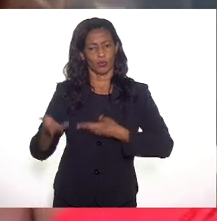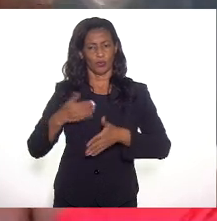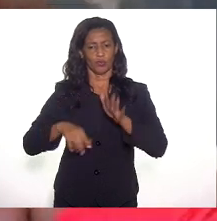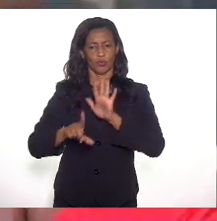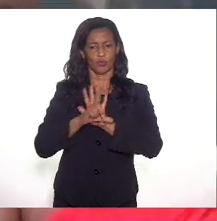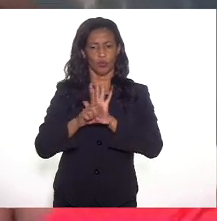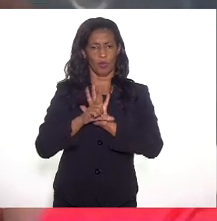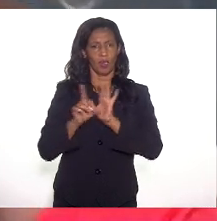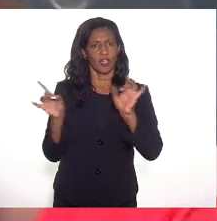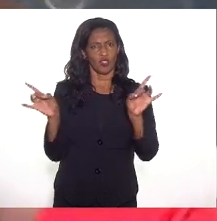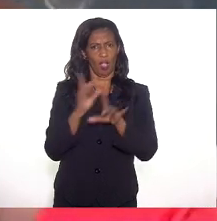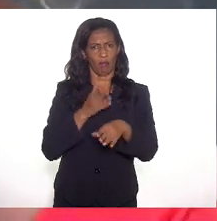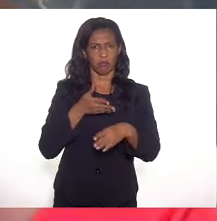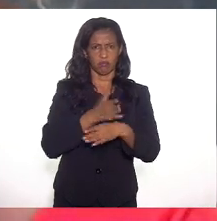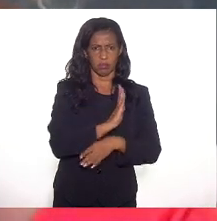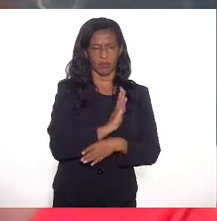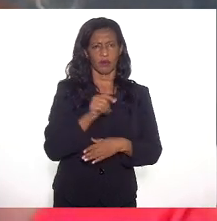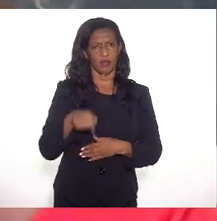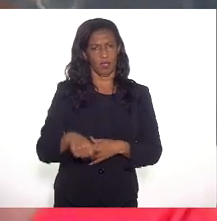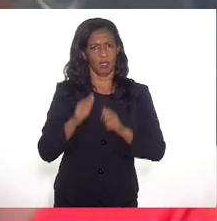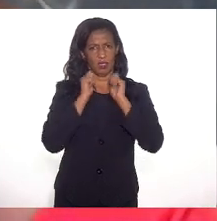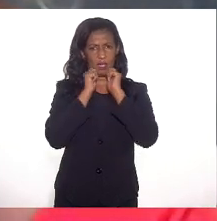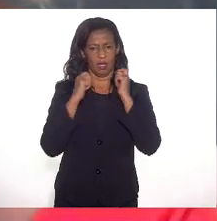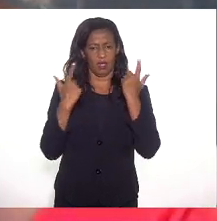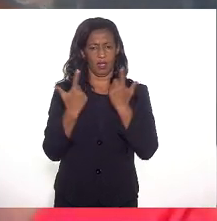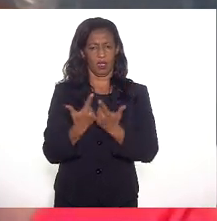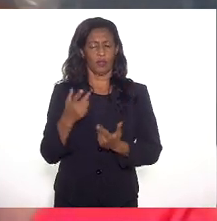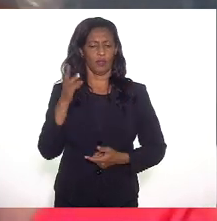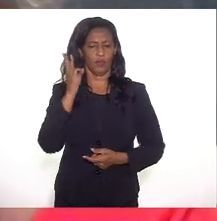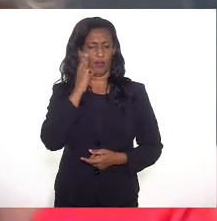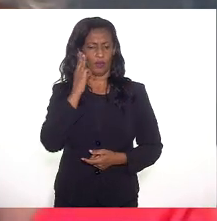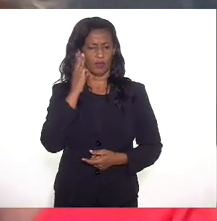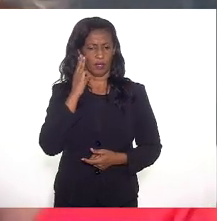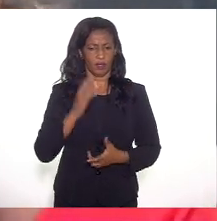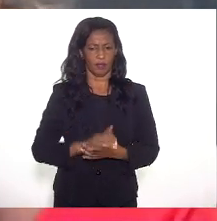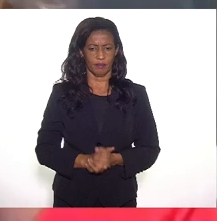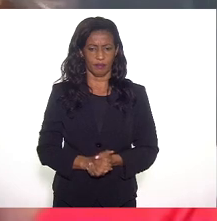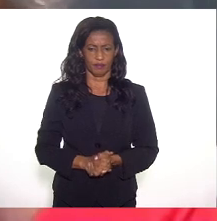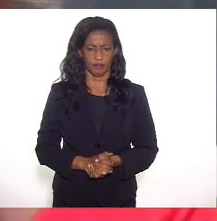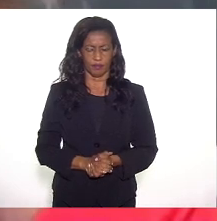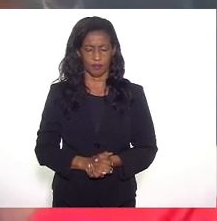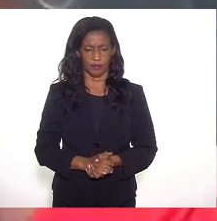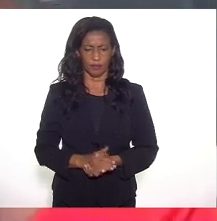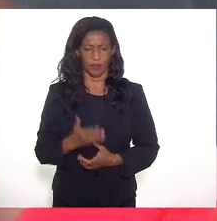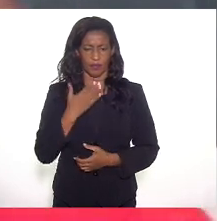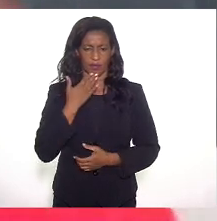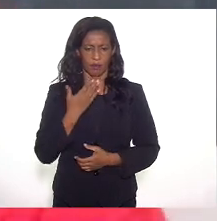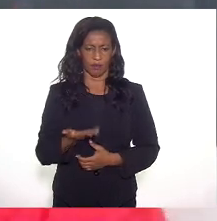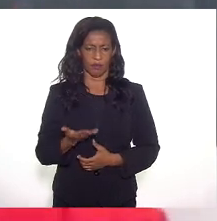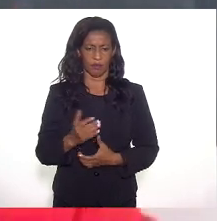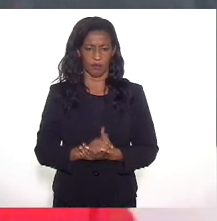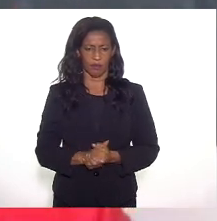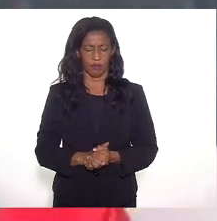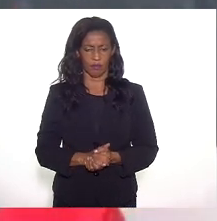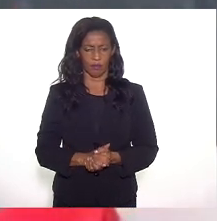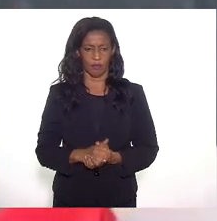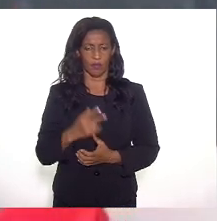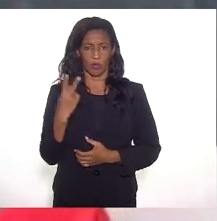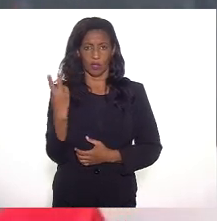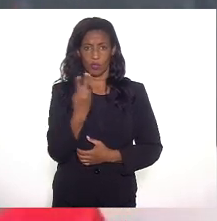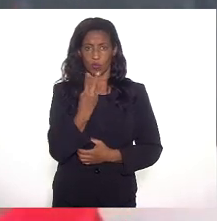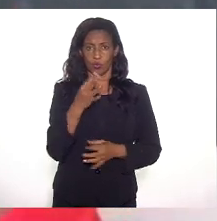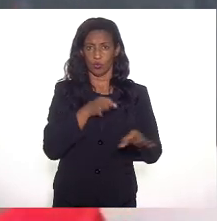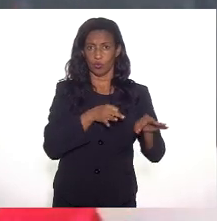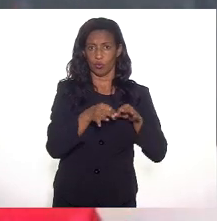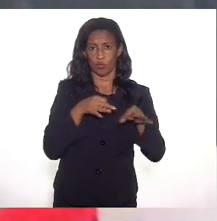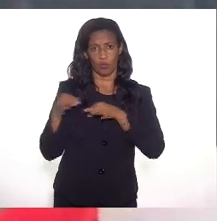lei já aprovada aqui pela casa do deputado Valdeque Carneiro. Então, eu queria pedir que remetesse os dois projetos